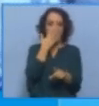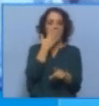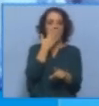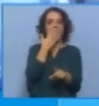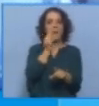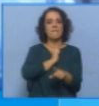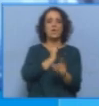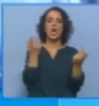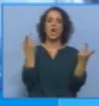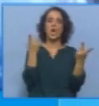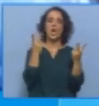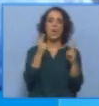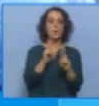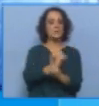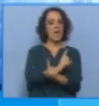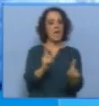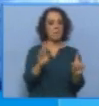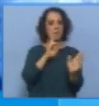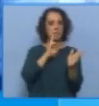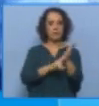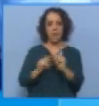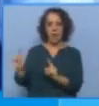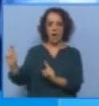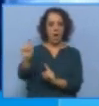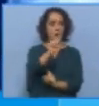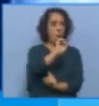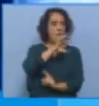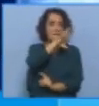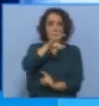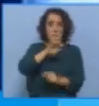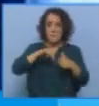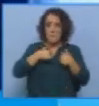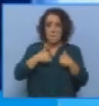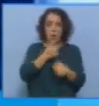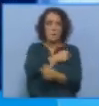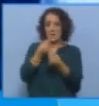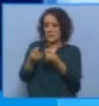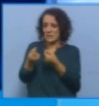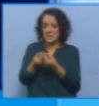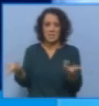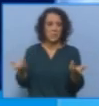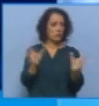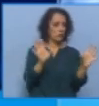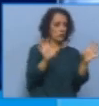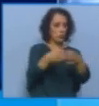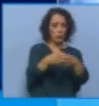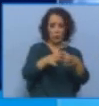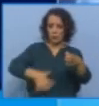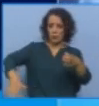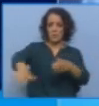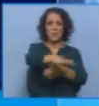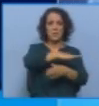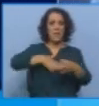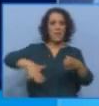ou grandes luxos, quando há pessoas à nossa volta, e se calhar da nossa própria família, nossos vizinhos, das nossas próprias comunidades, que não